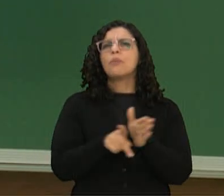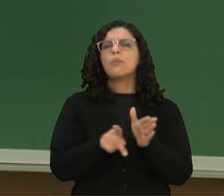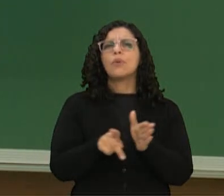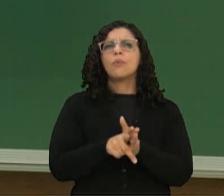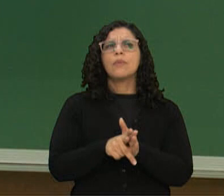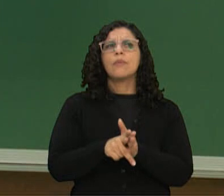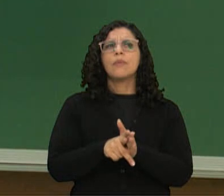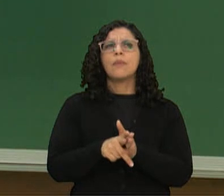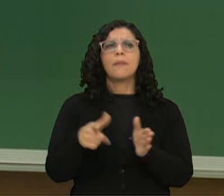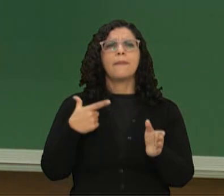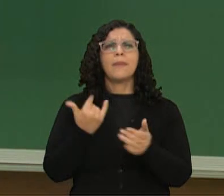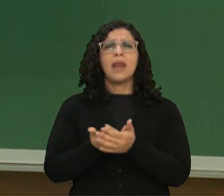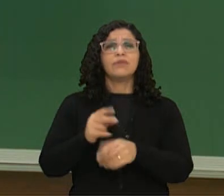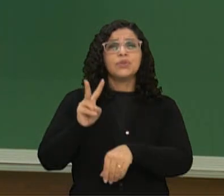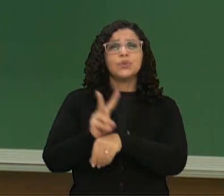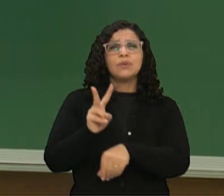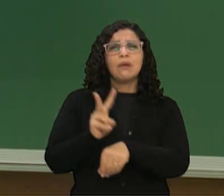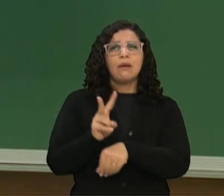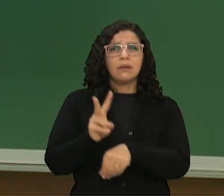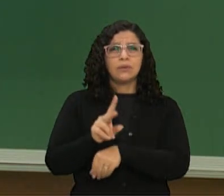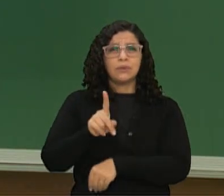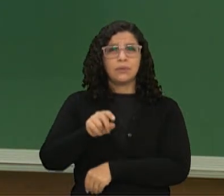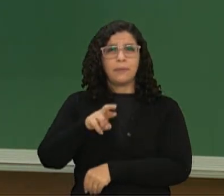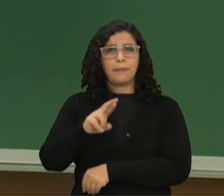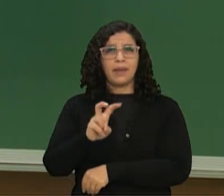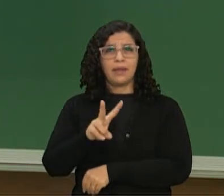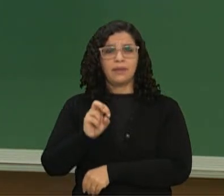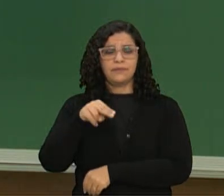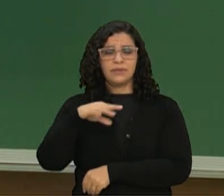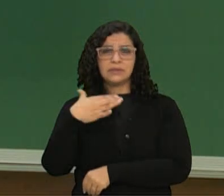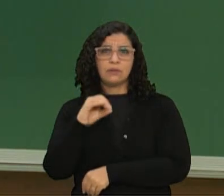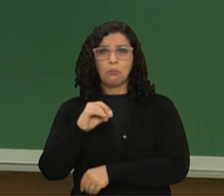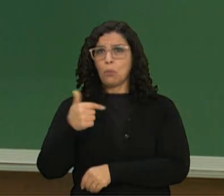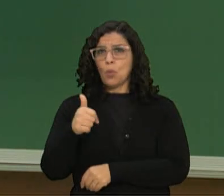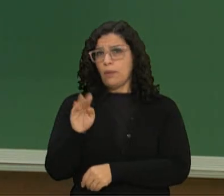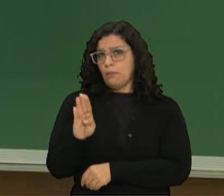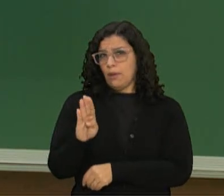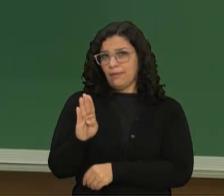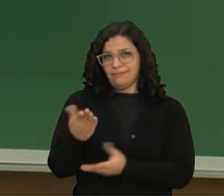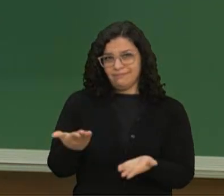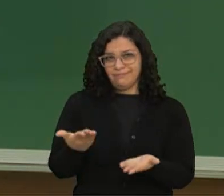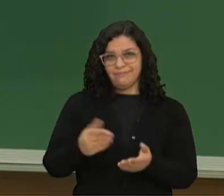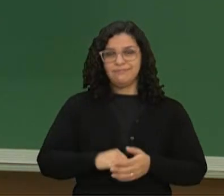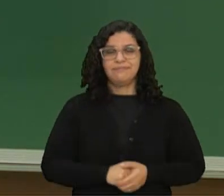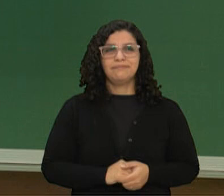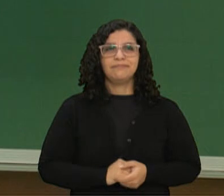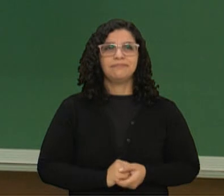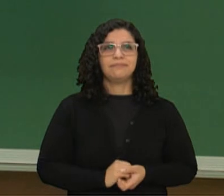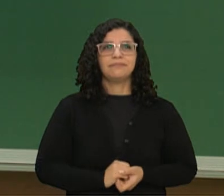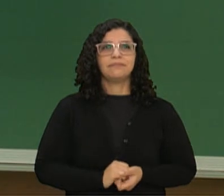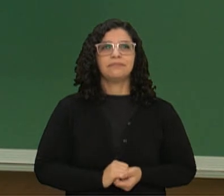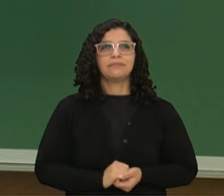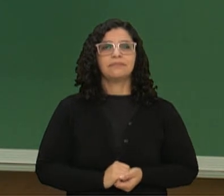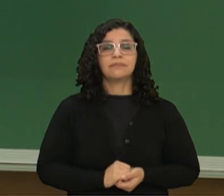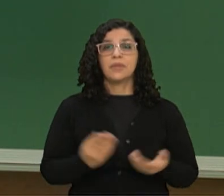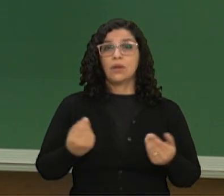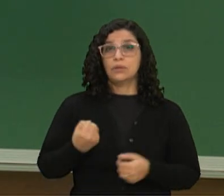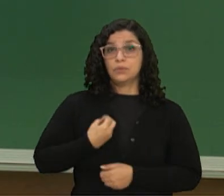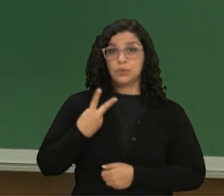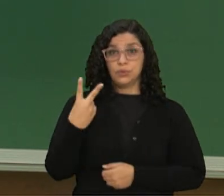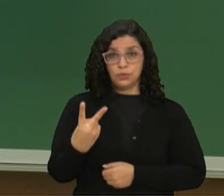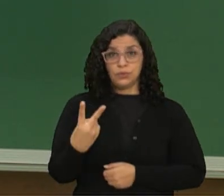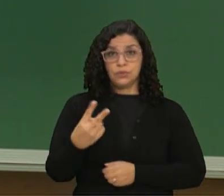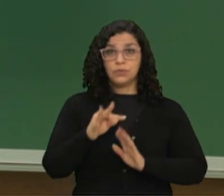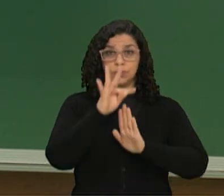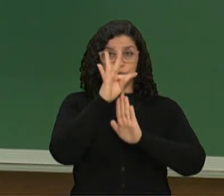palavrinha prevention, de prevenção, por isso que não é a letra B, certo? Número 2.